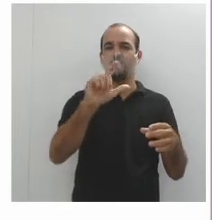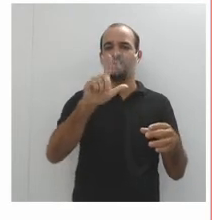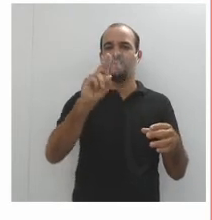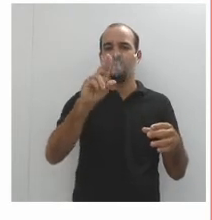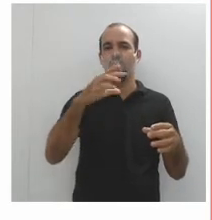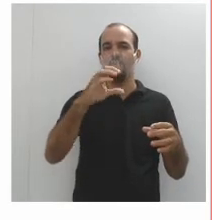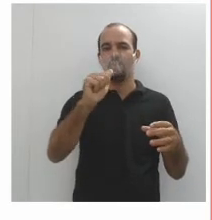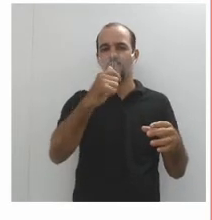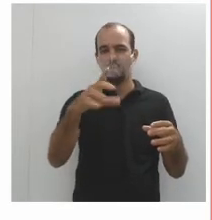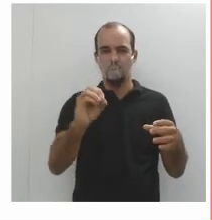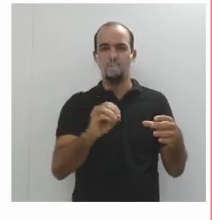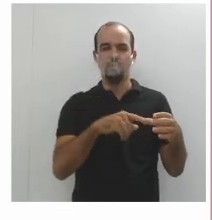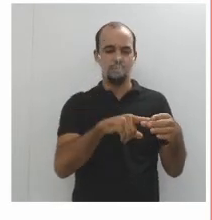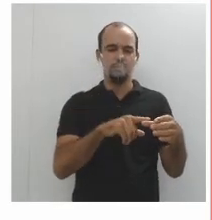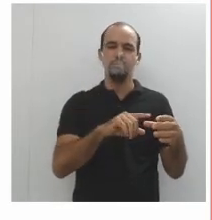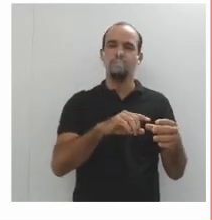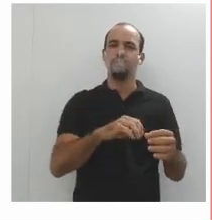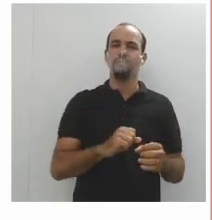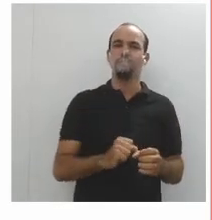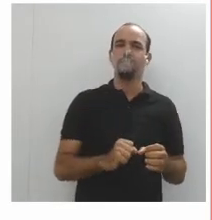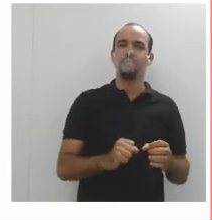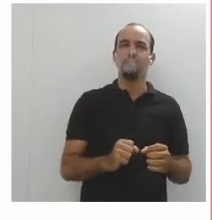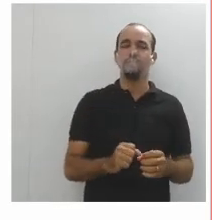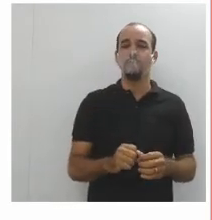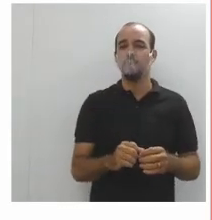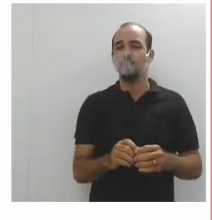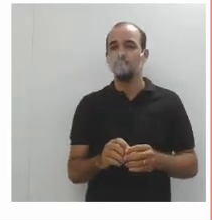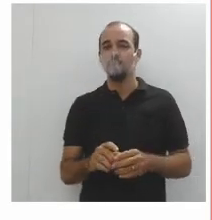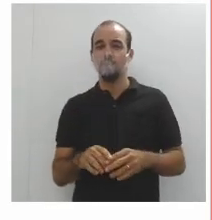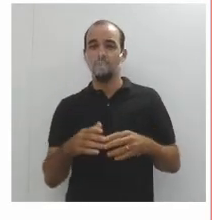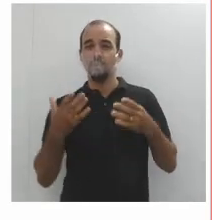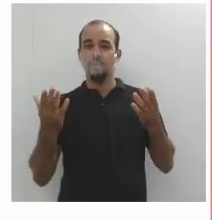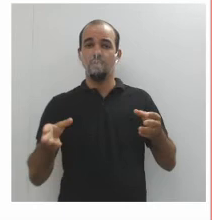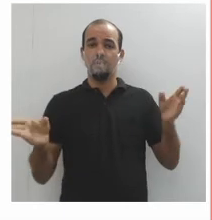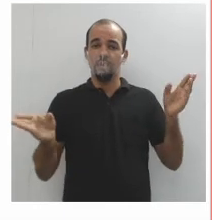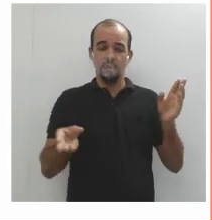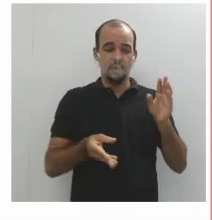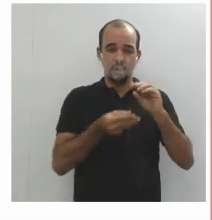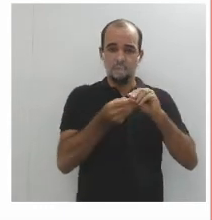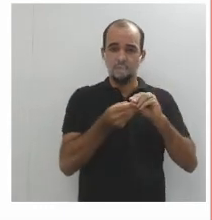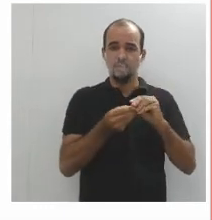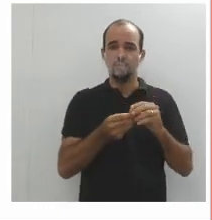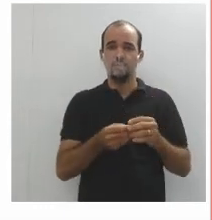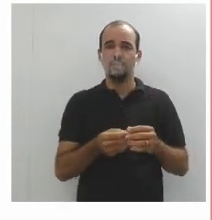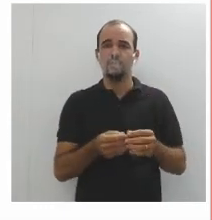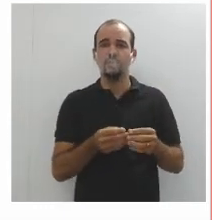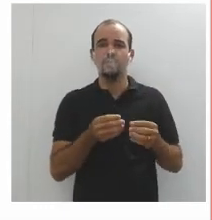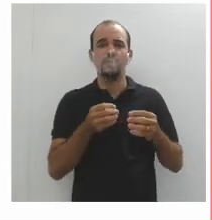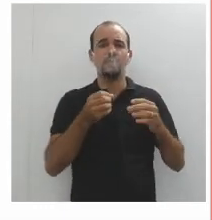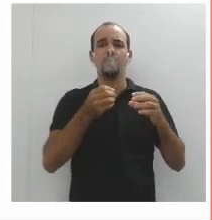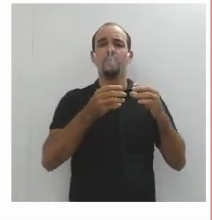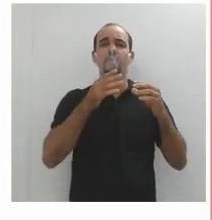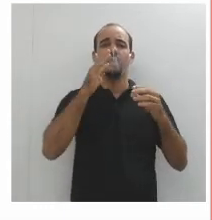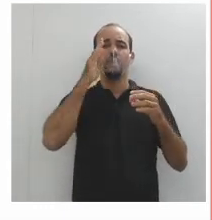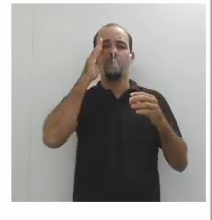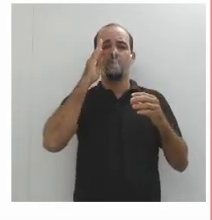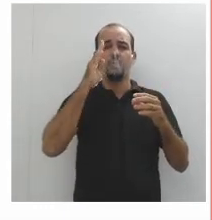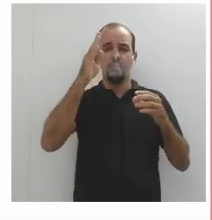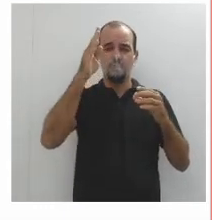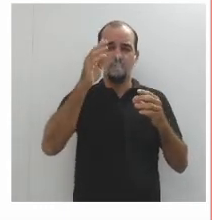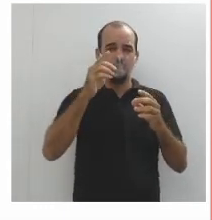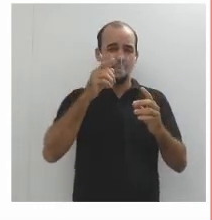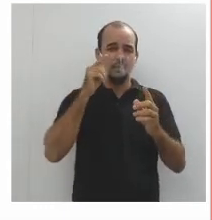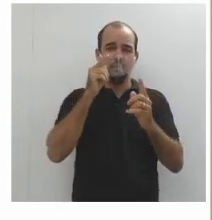Em resumo, gente, o que é que a gente pode enxergar, tá? Que a matéria em